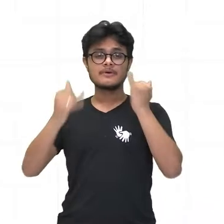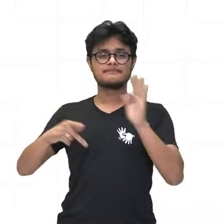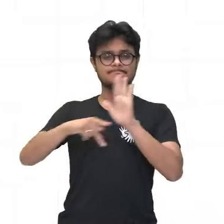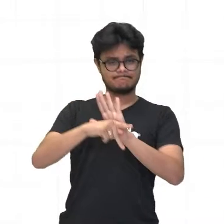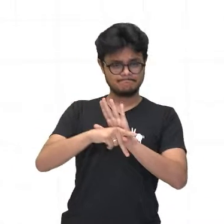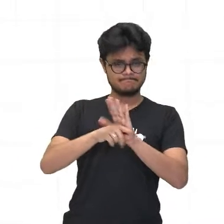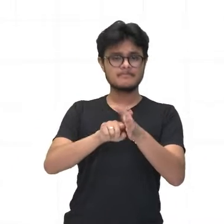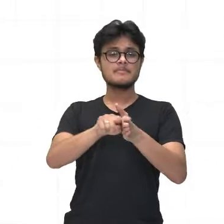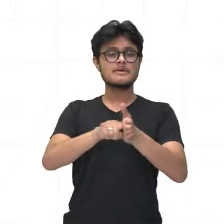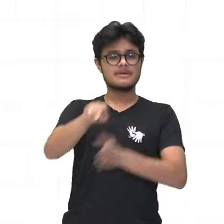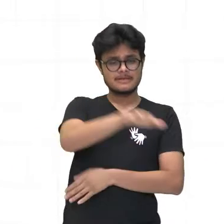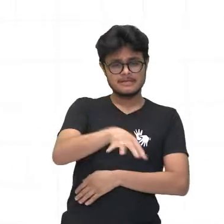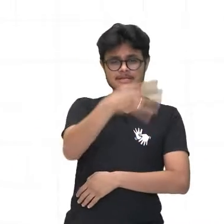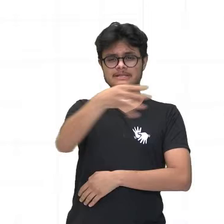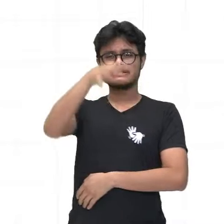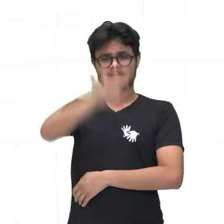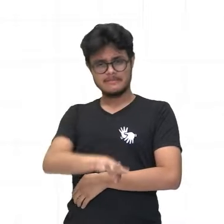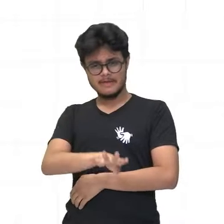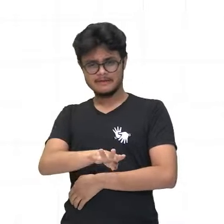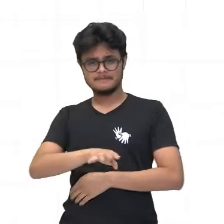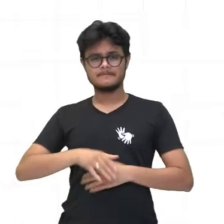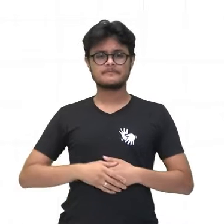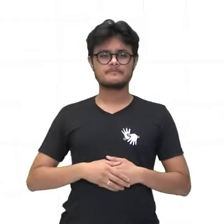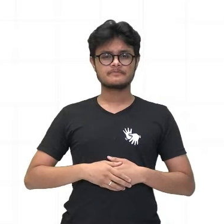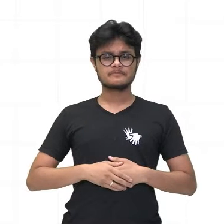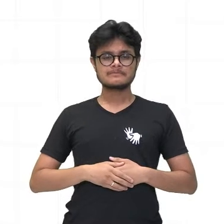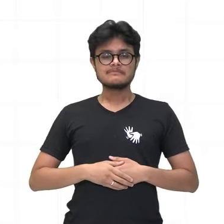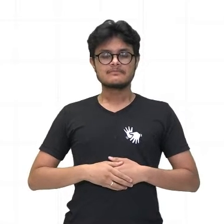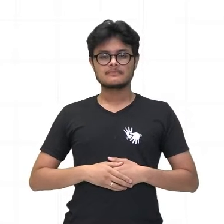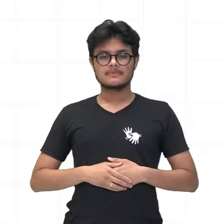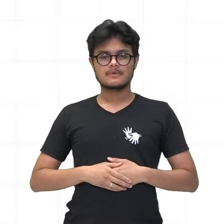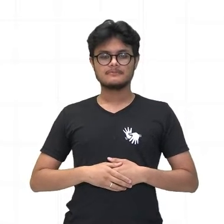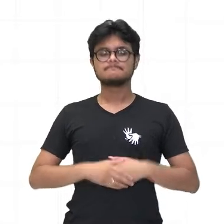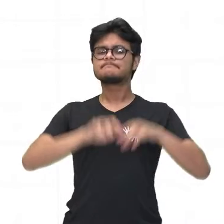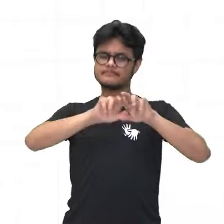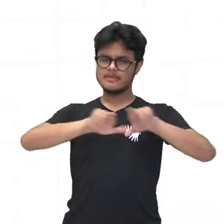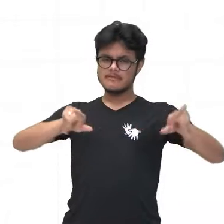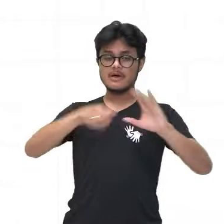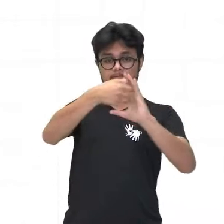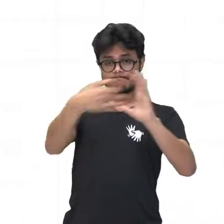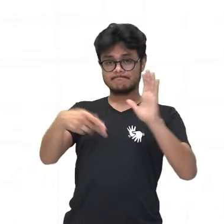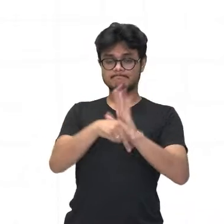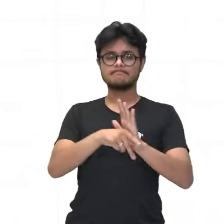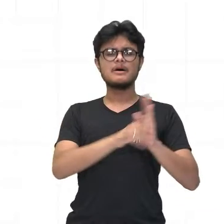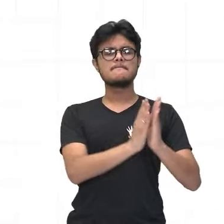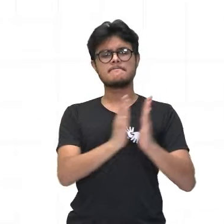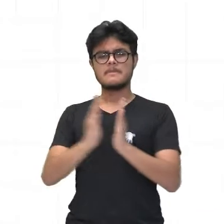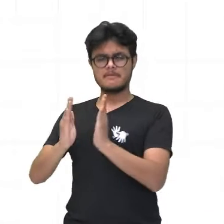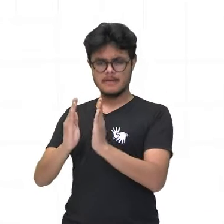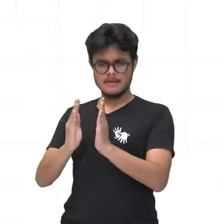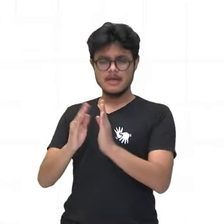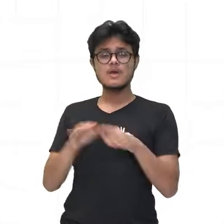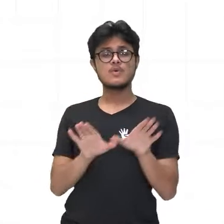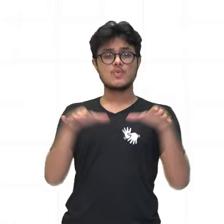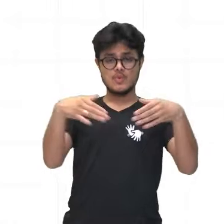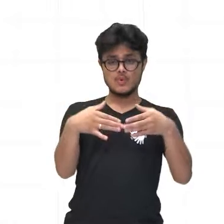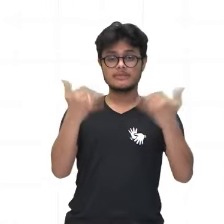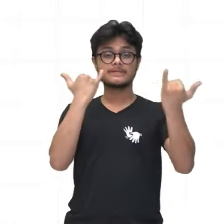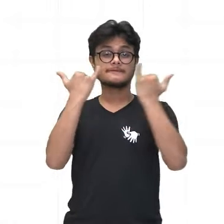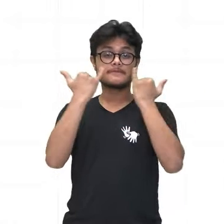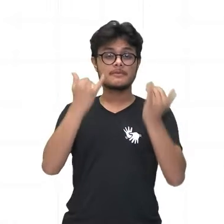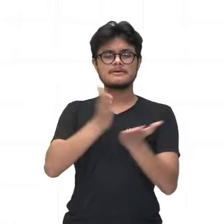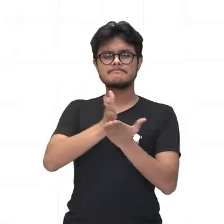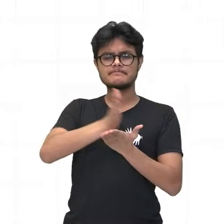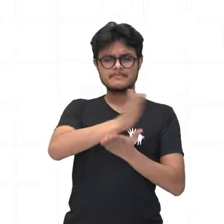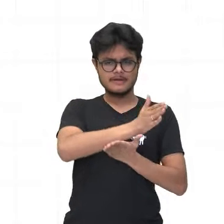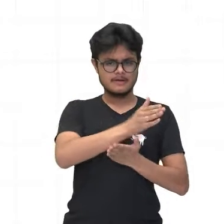de pesquisa expressos em tabelas de dupla entrada, gráficos de colunas simples e agrupadas, gráficos de